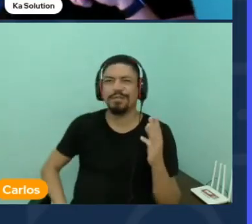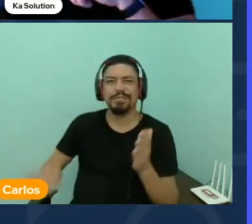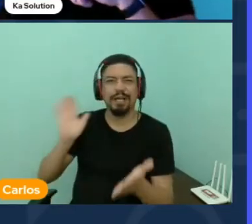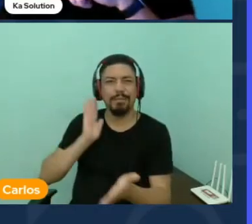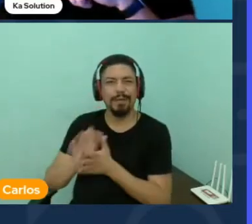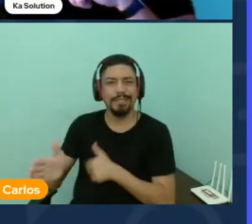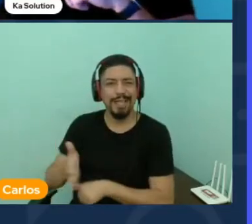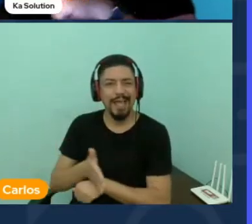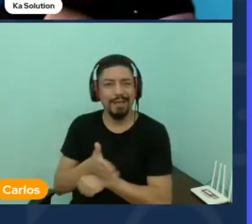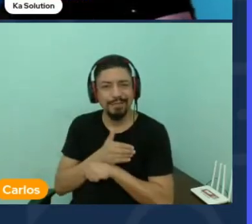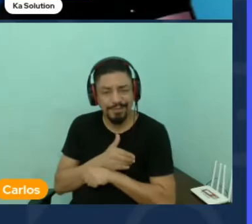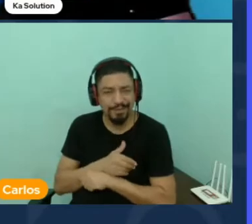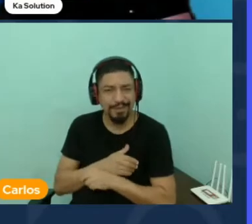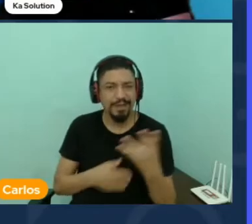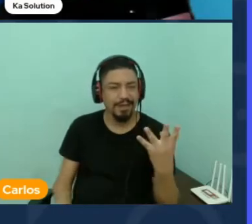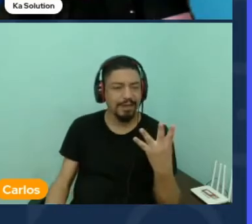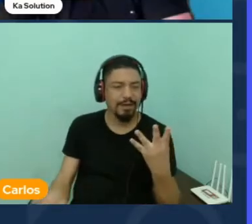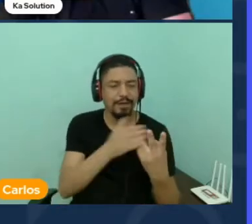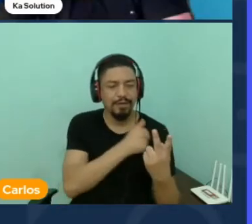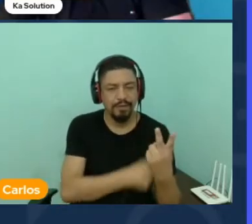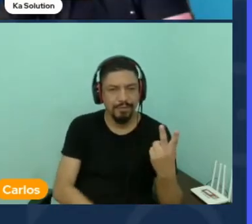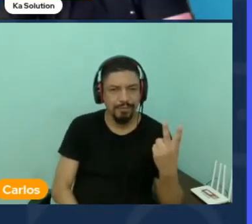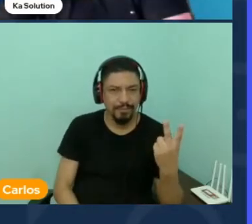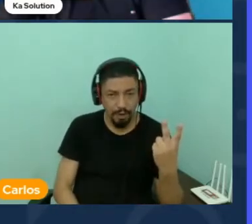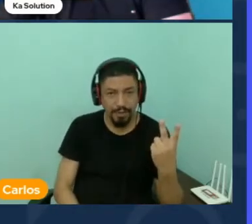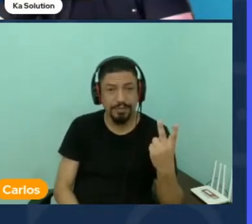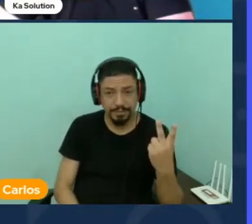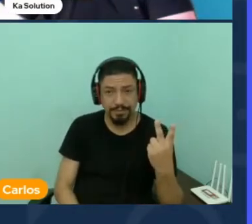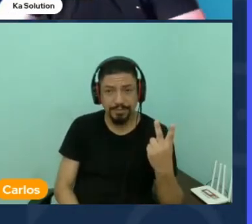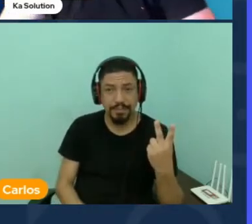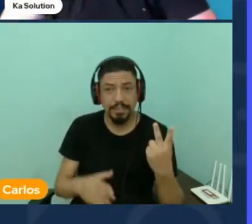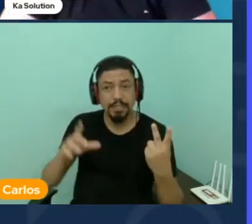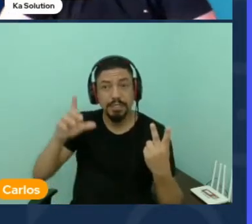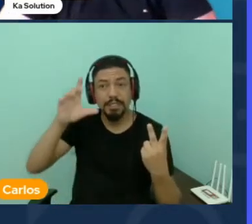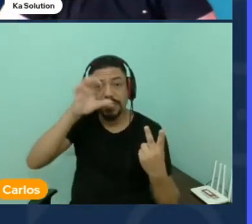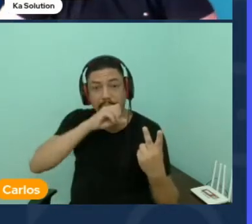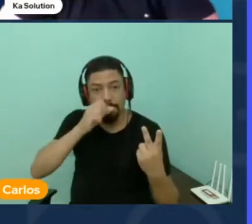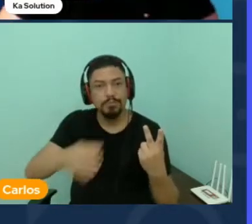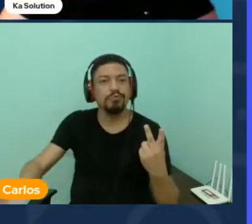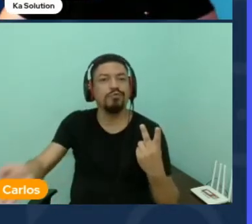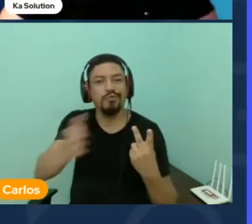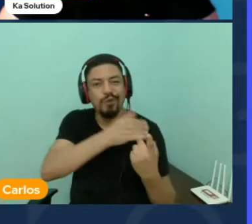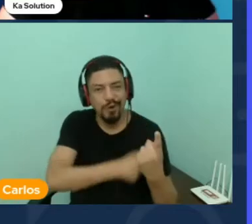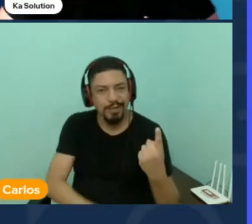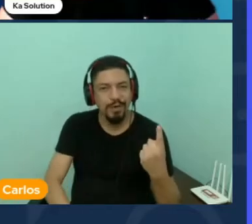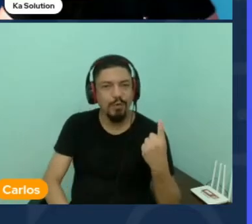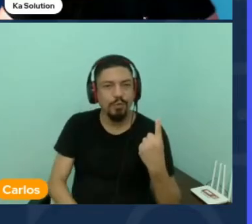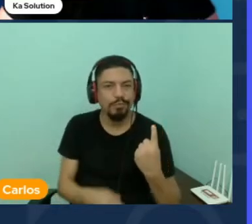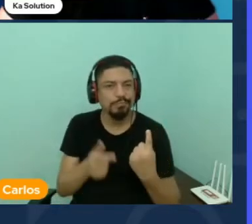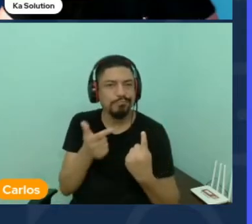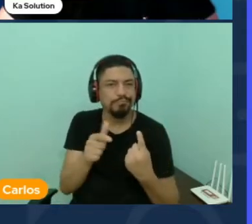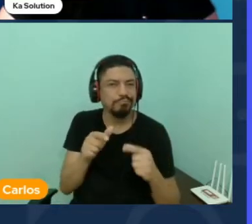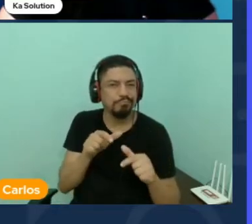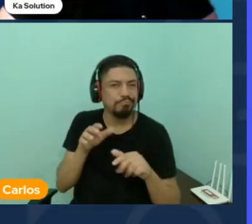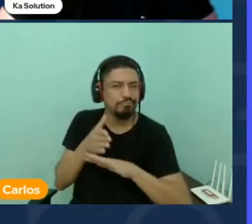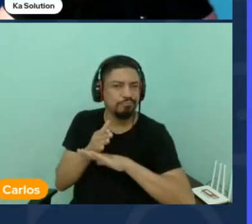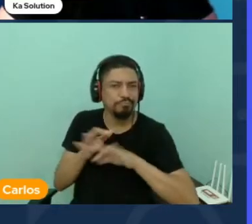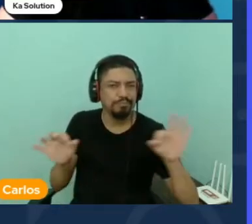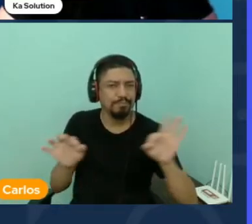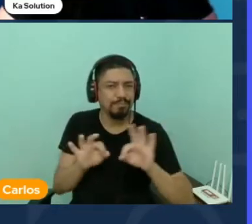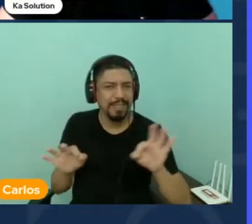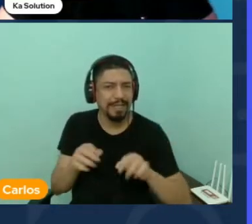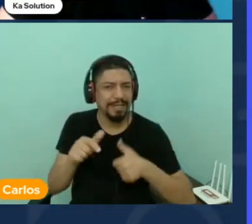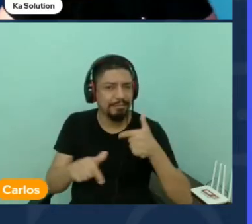mais cedo, ele volta a ter 2 servidores e no final de semana, 1 só, porque não tem ninguém acessando ou não tem